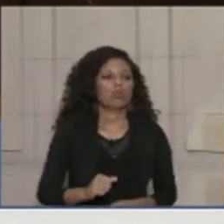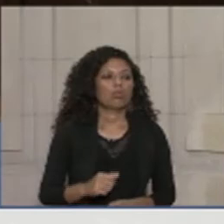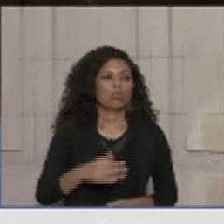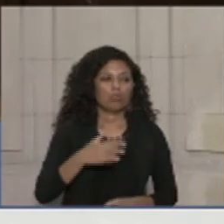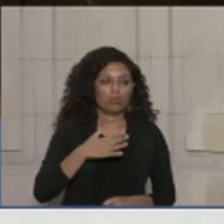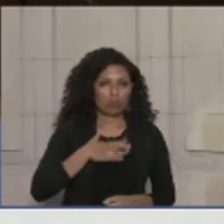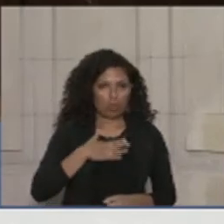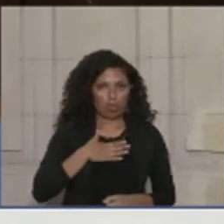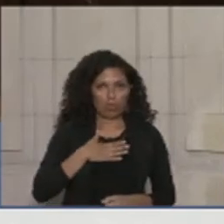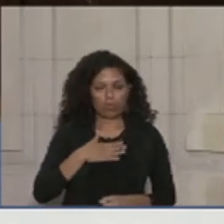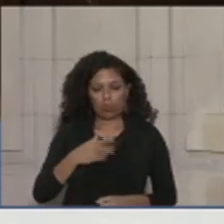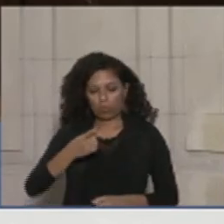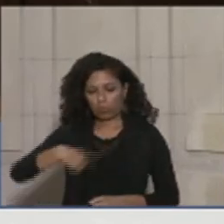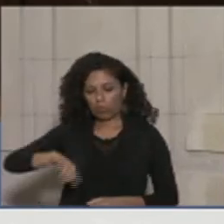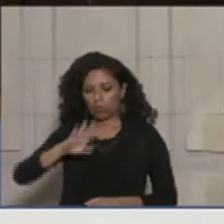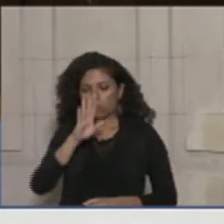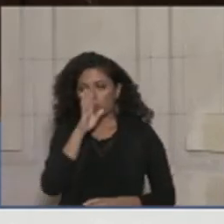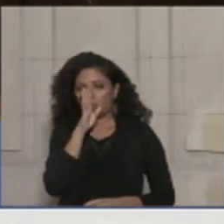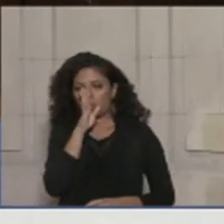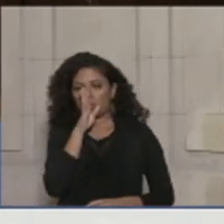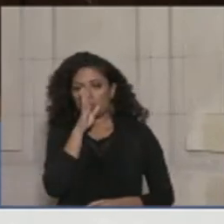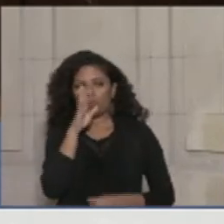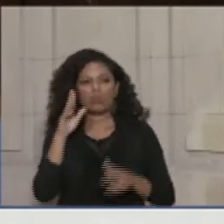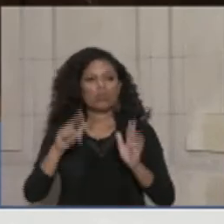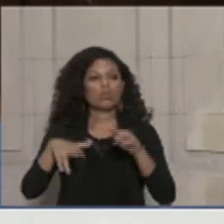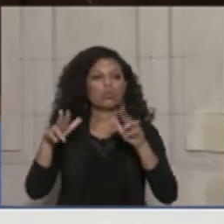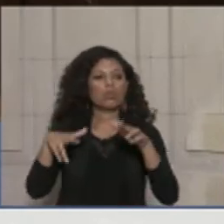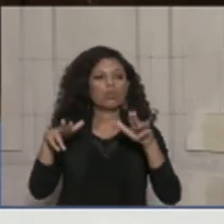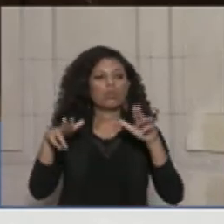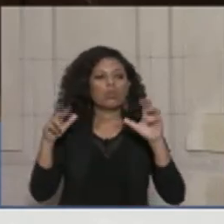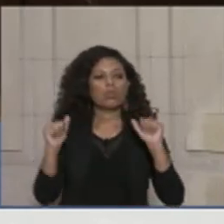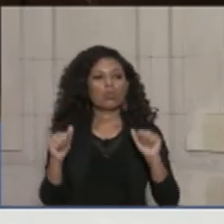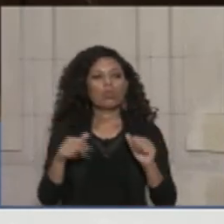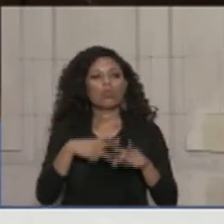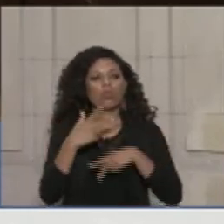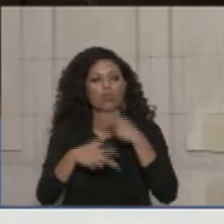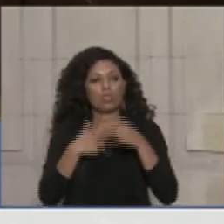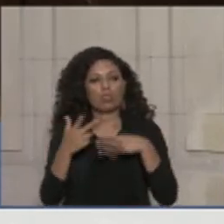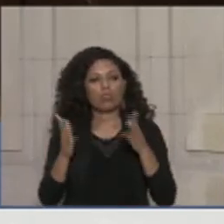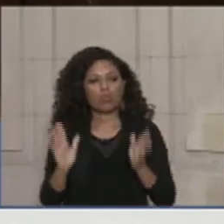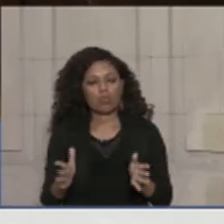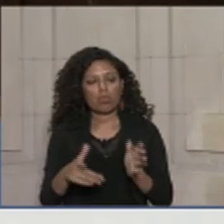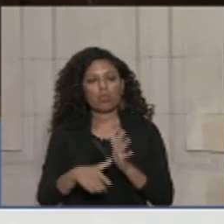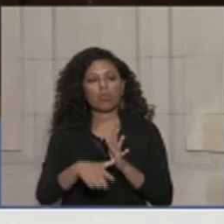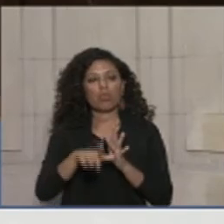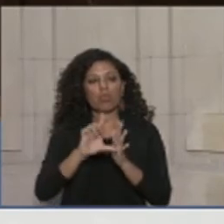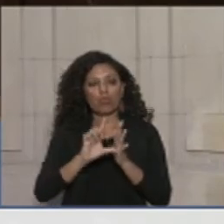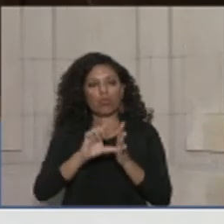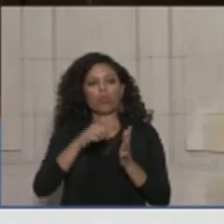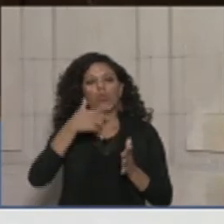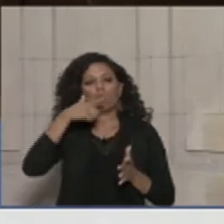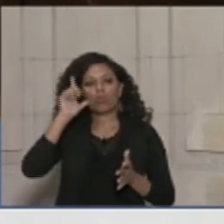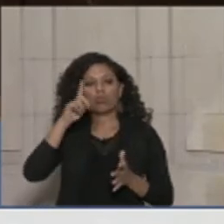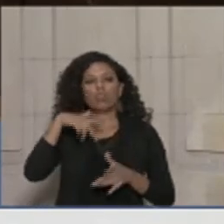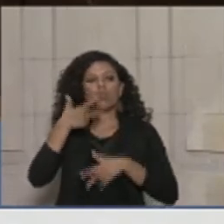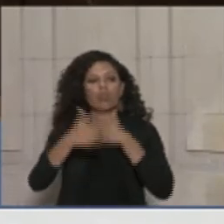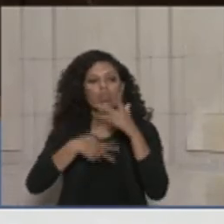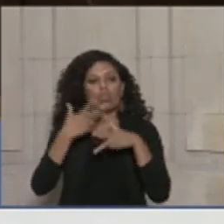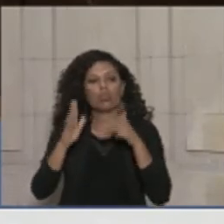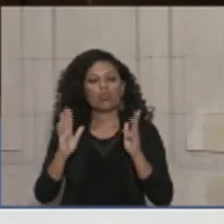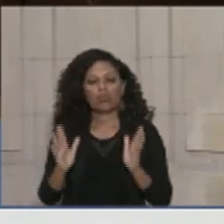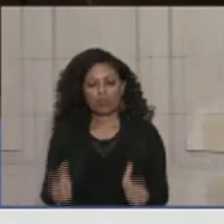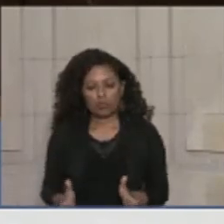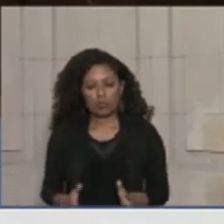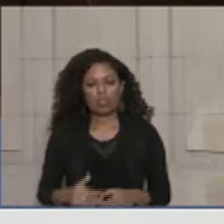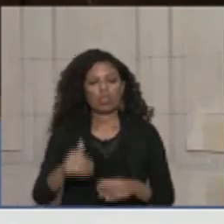Nós não nos calaremos, eu tenho dito isso aqui, ontem falei nessa tribuna. Eu disse, deputado, durante o